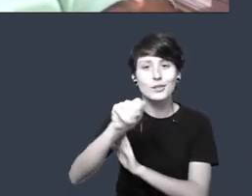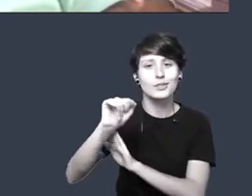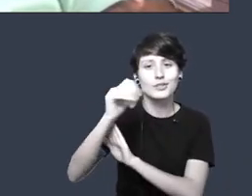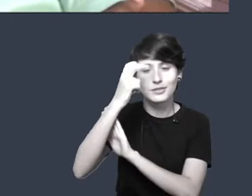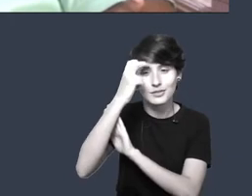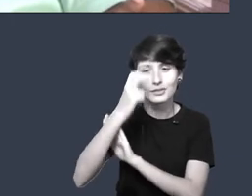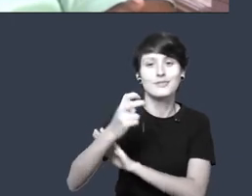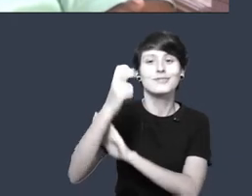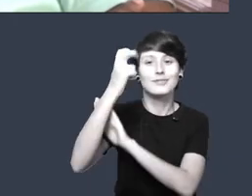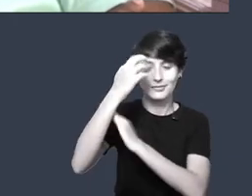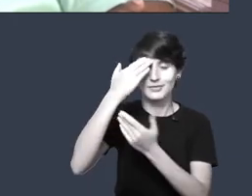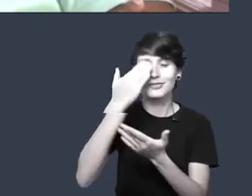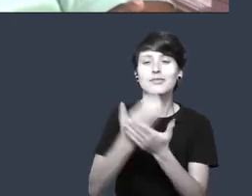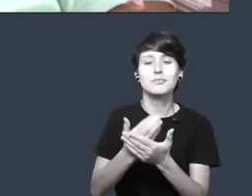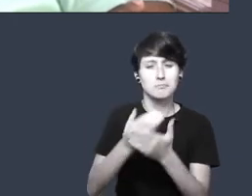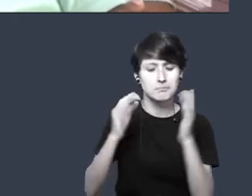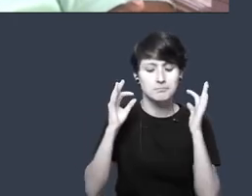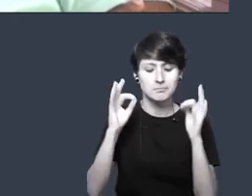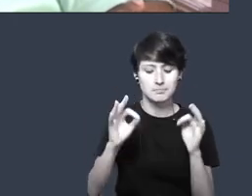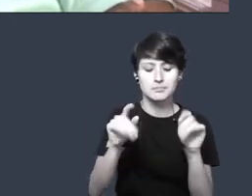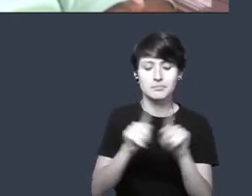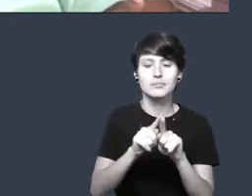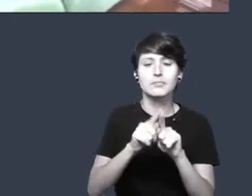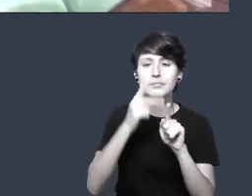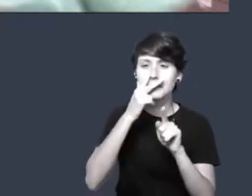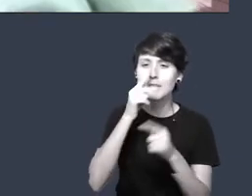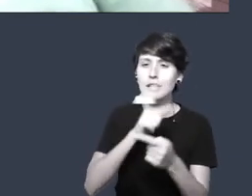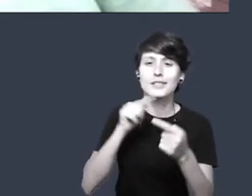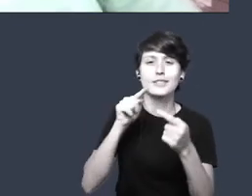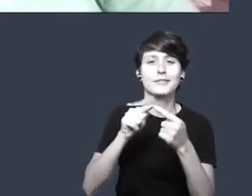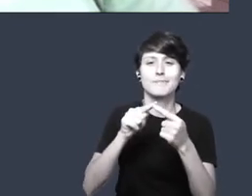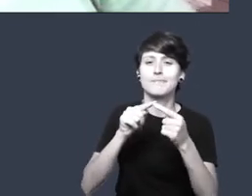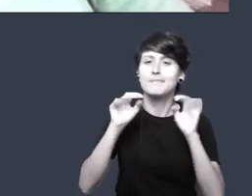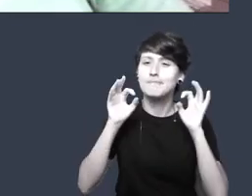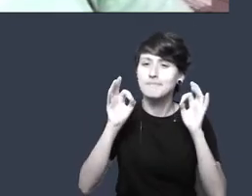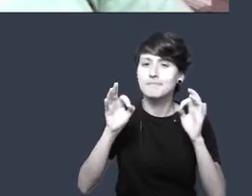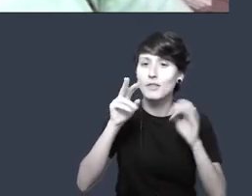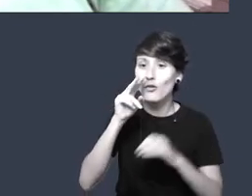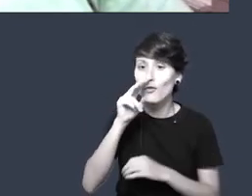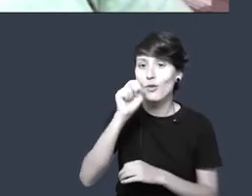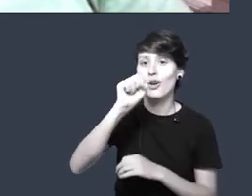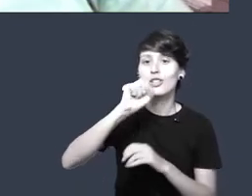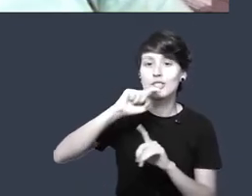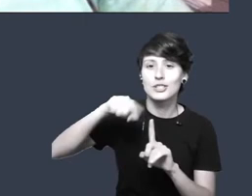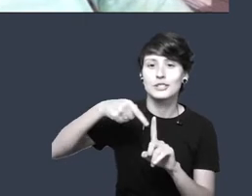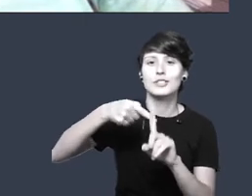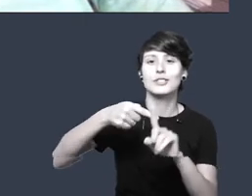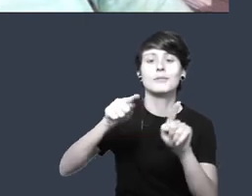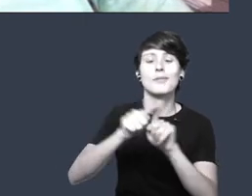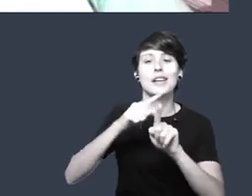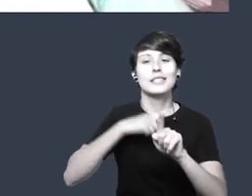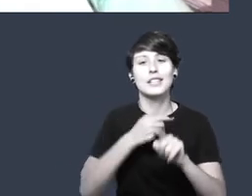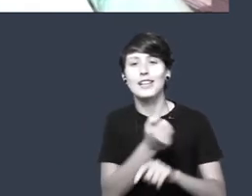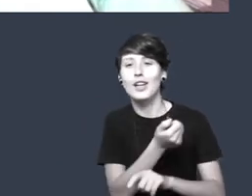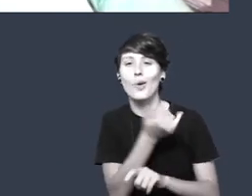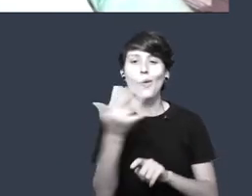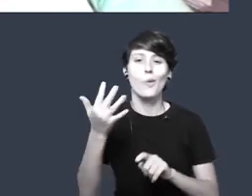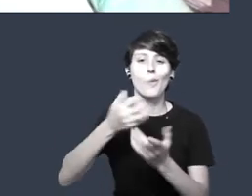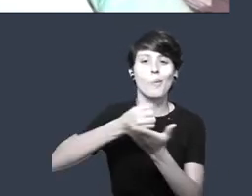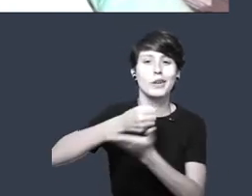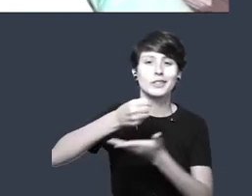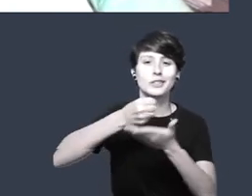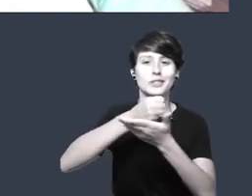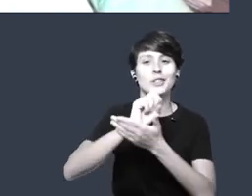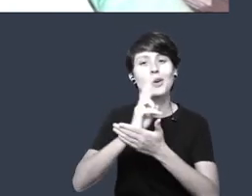Com certeza, hoje em dia, é um grande obstáculo ainda, mas tem já algumas fundações